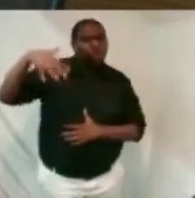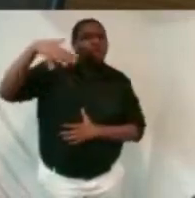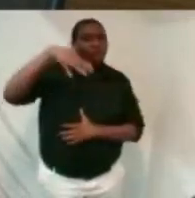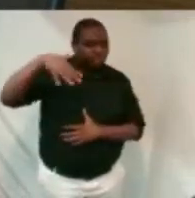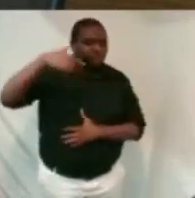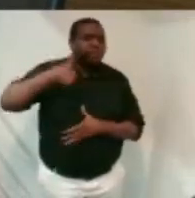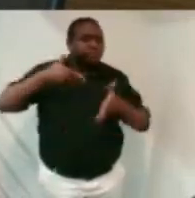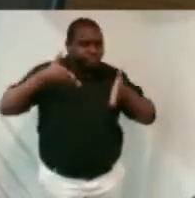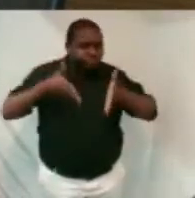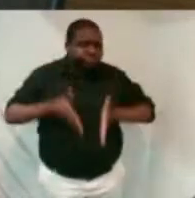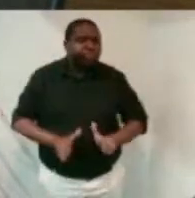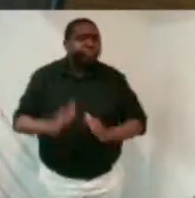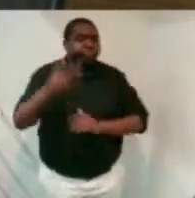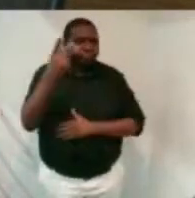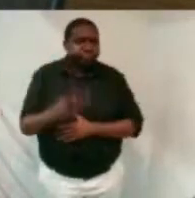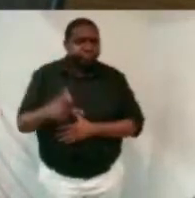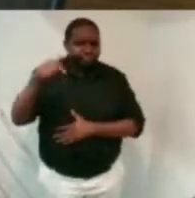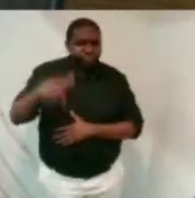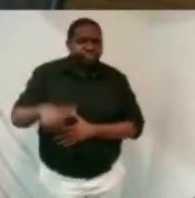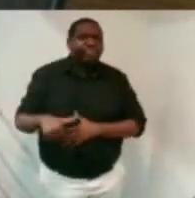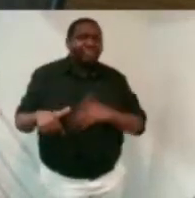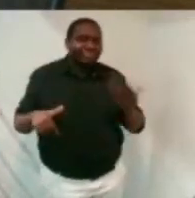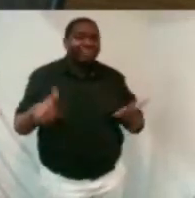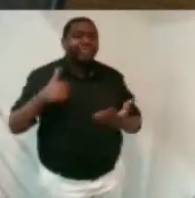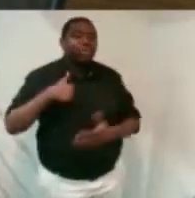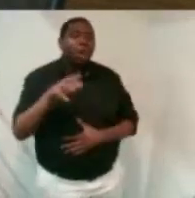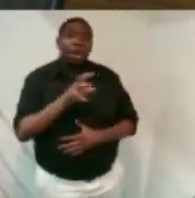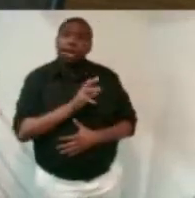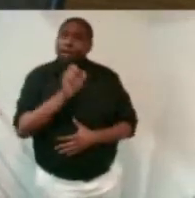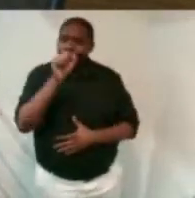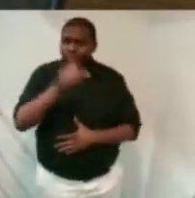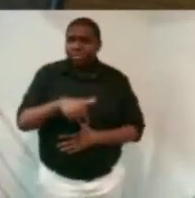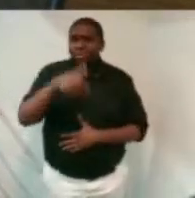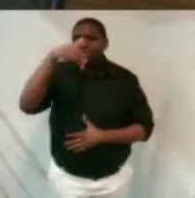tenho um amor pelo nosso Nordeste, e